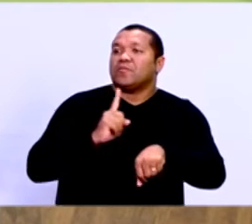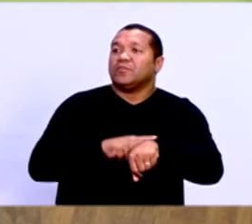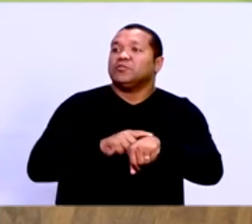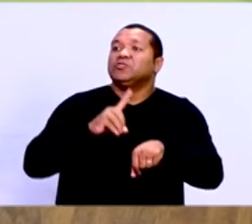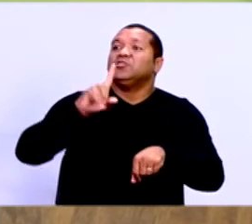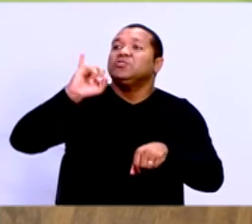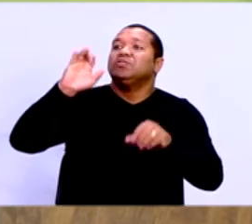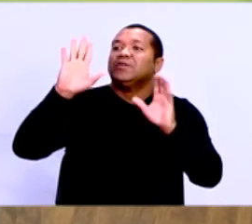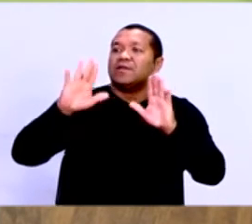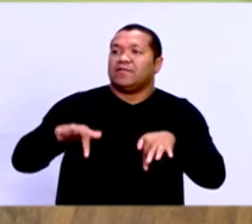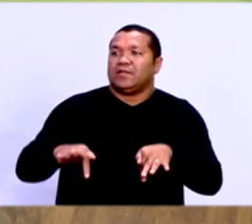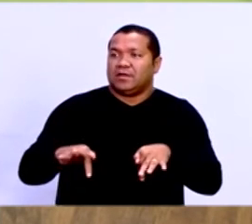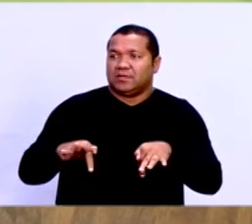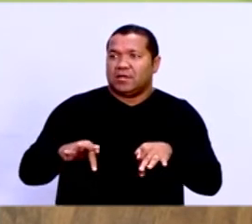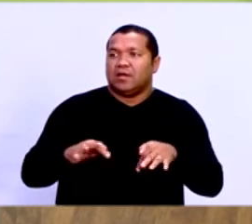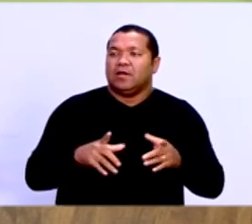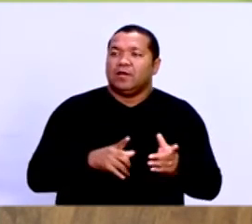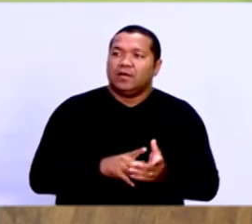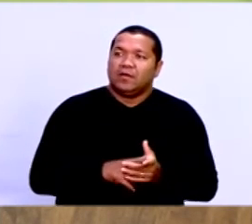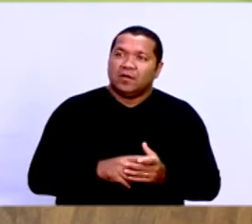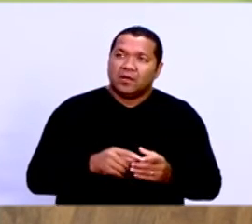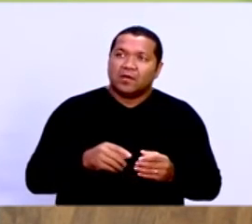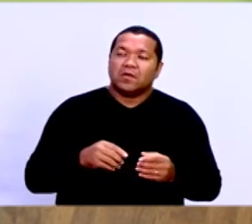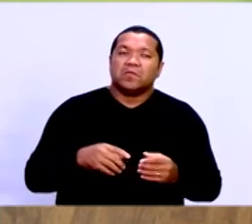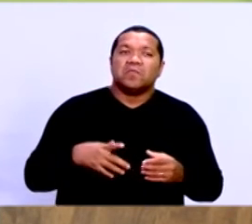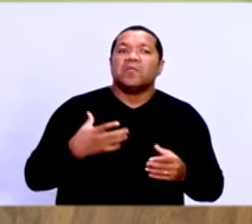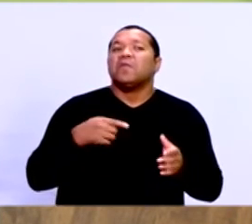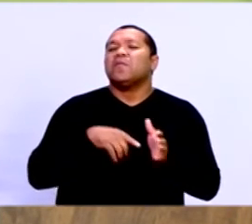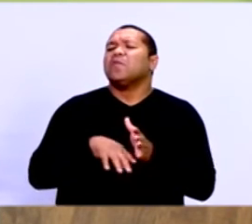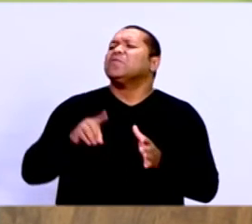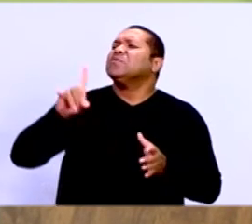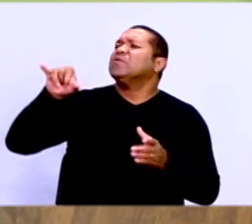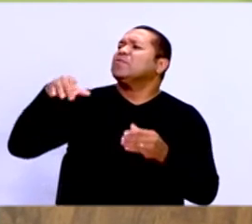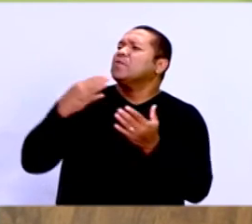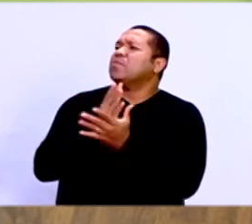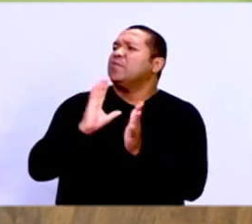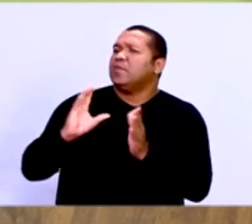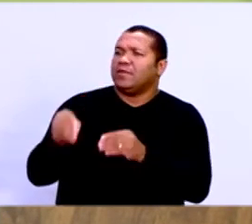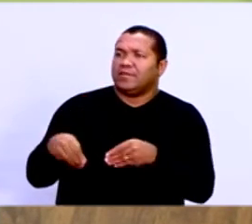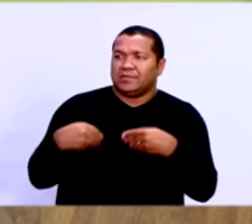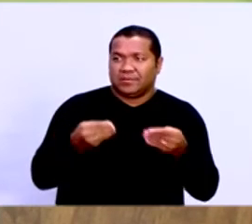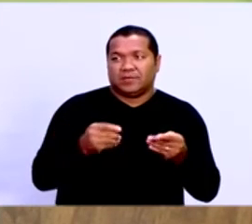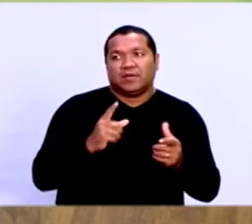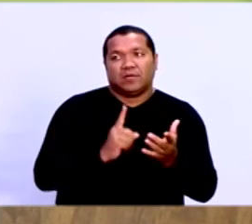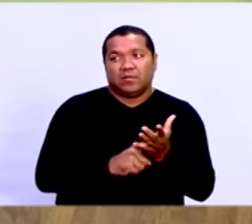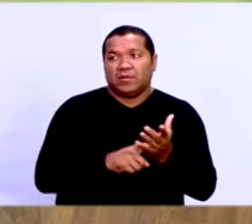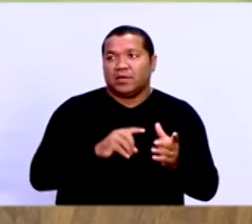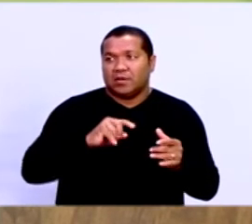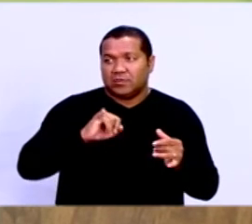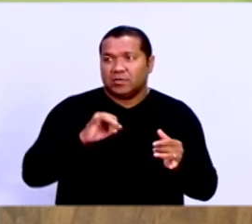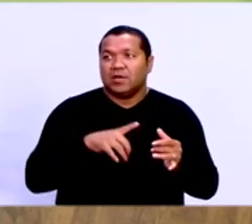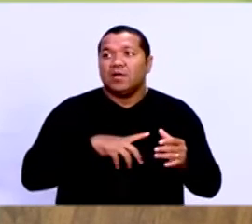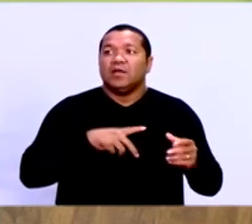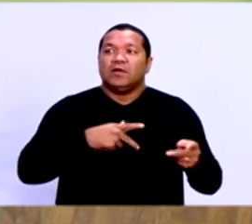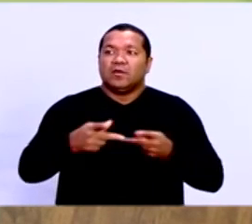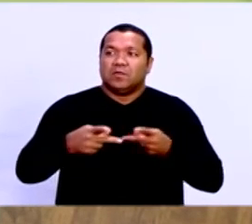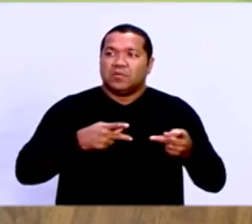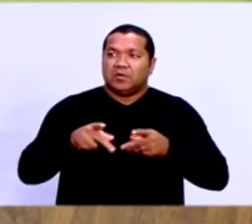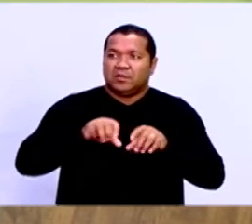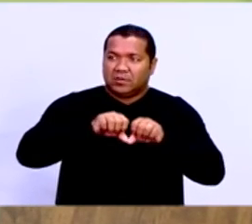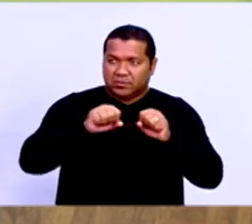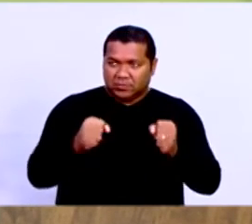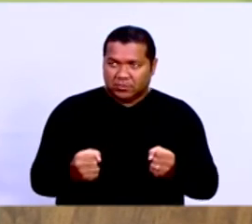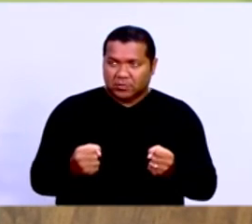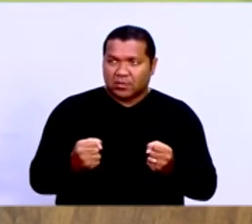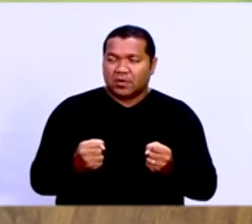você vai poder entregar esse produto pra ele e o projeto de software ele é justamente